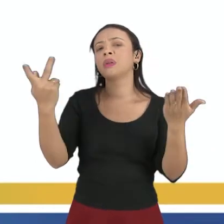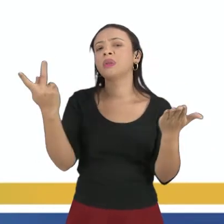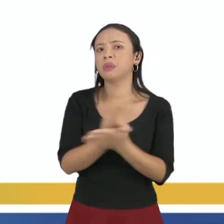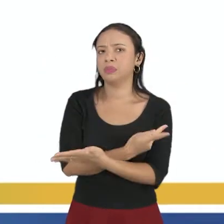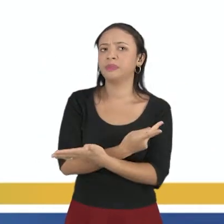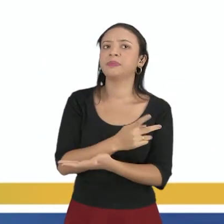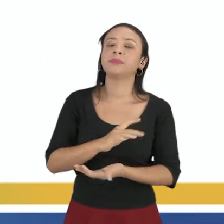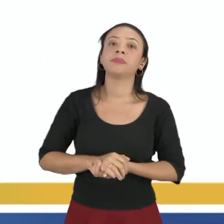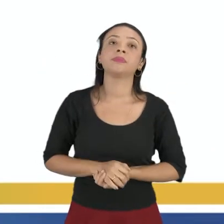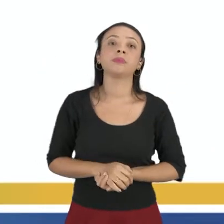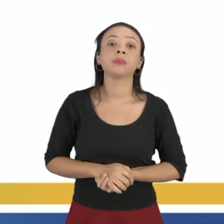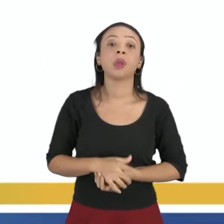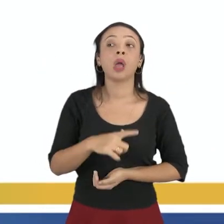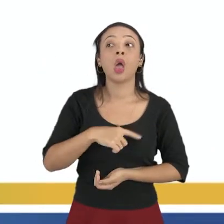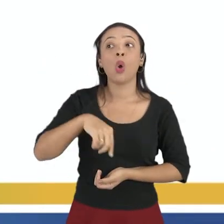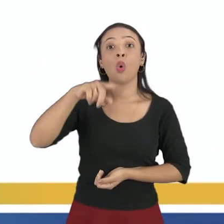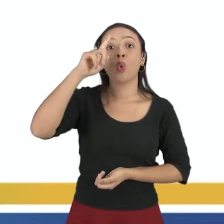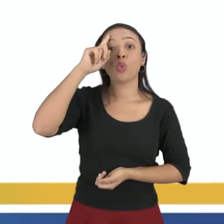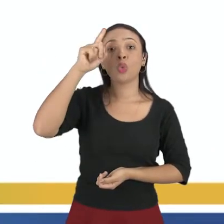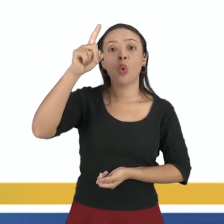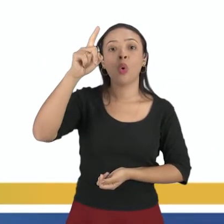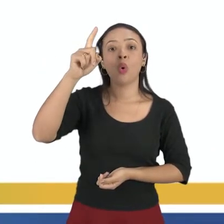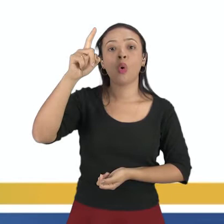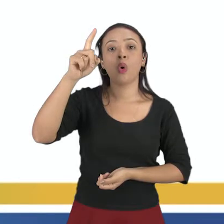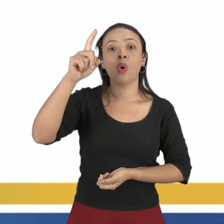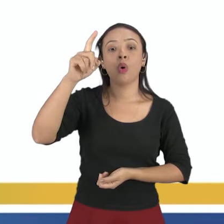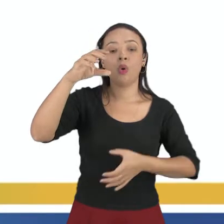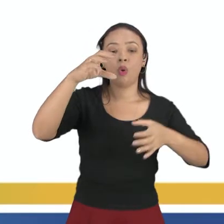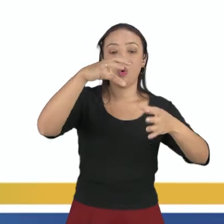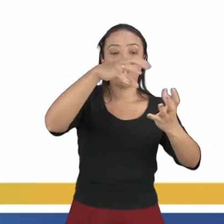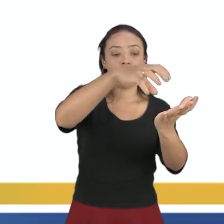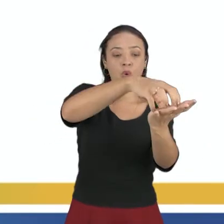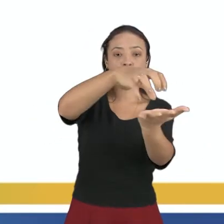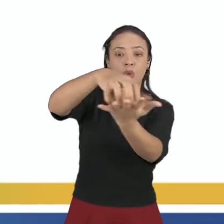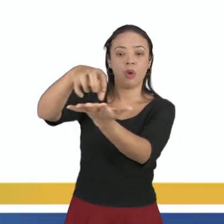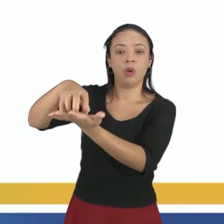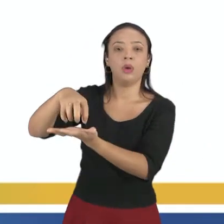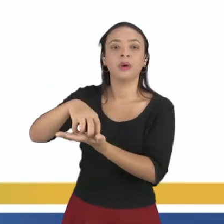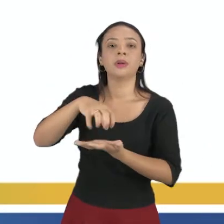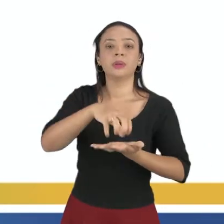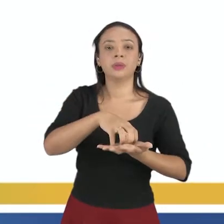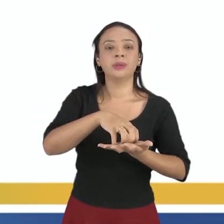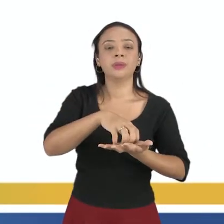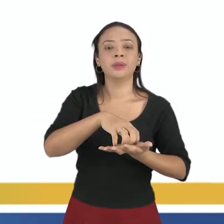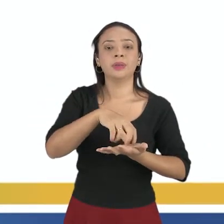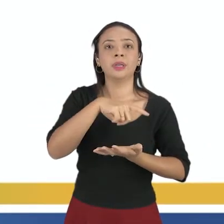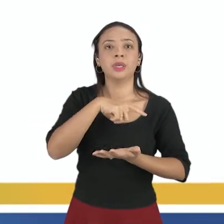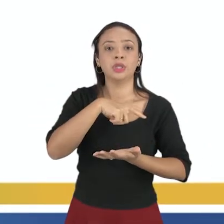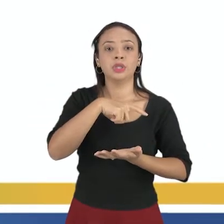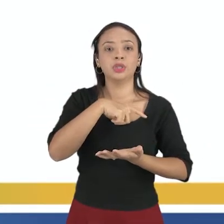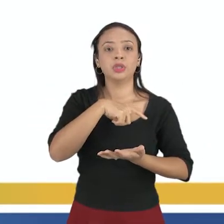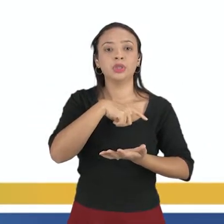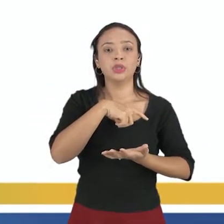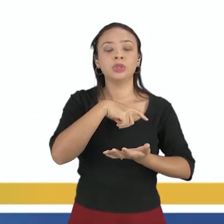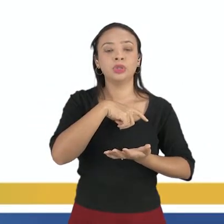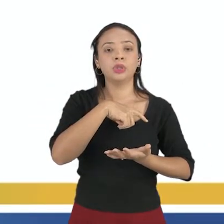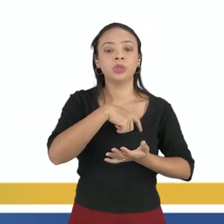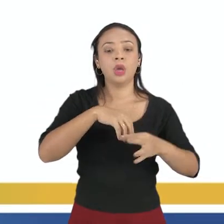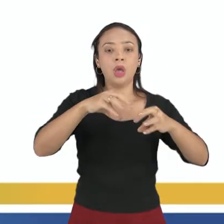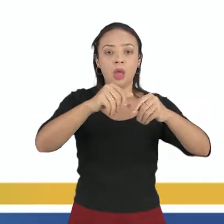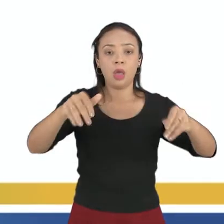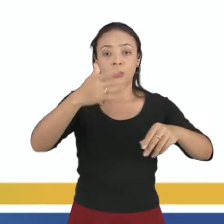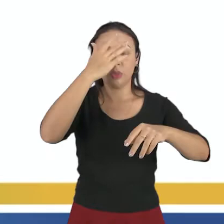feudalismo? Eram os donos de terra, era chamado de senhores feudais. Então eles tinham as terras e as